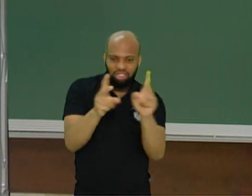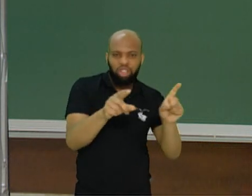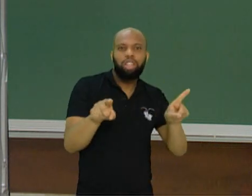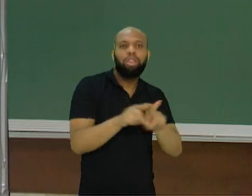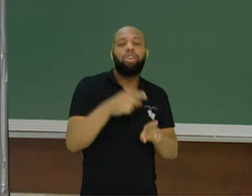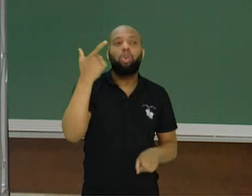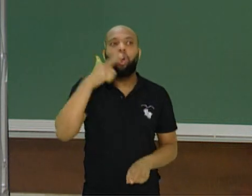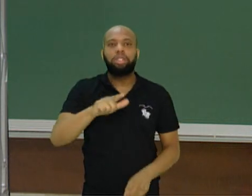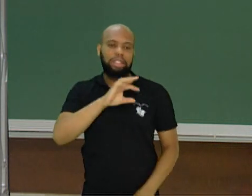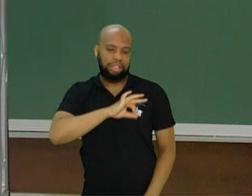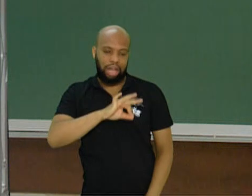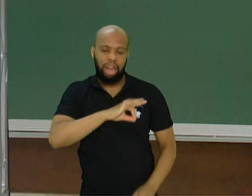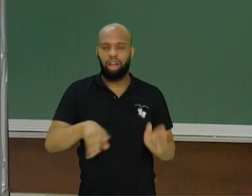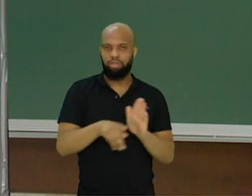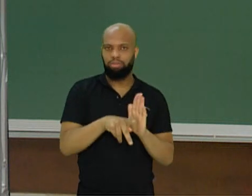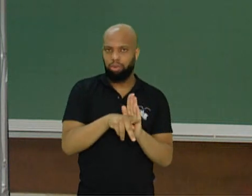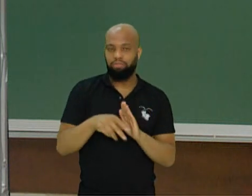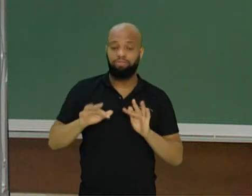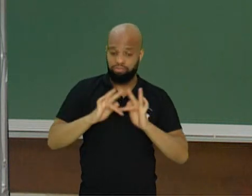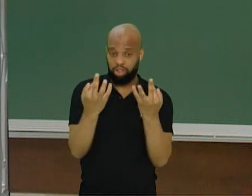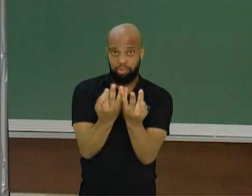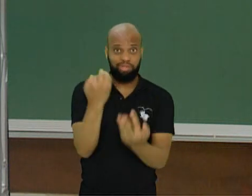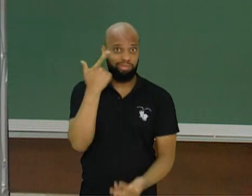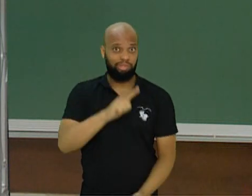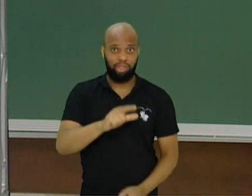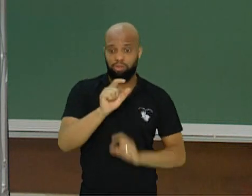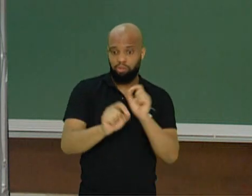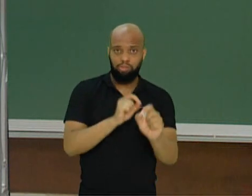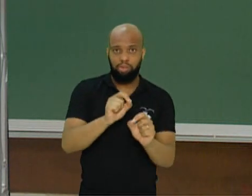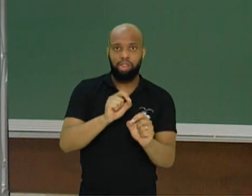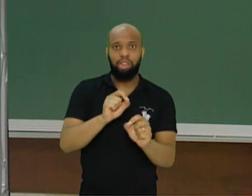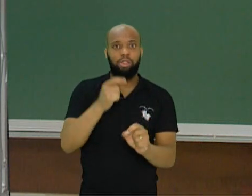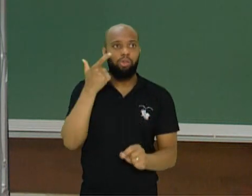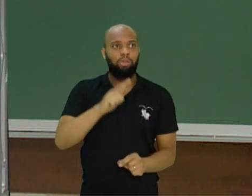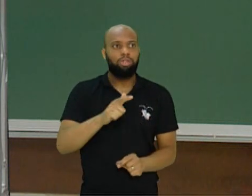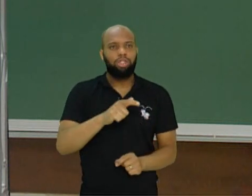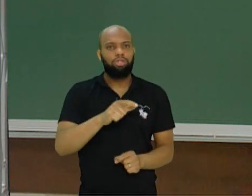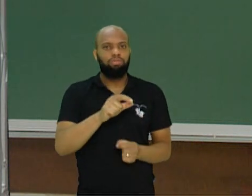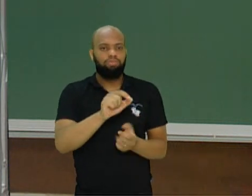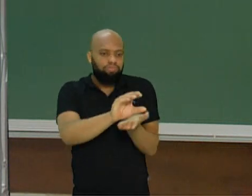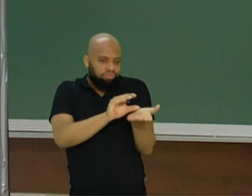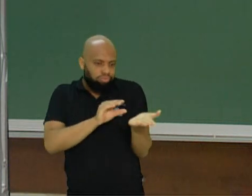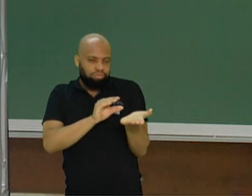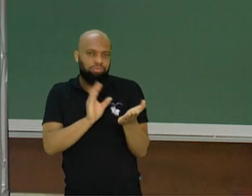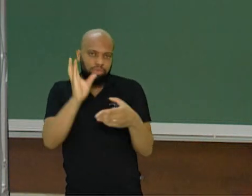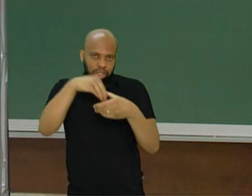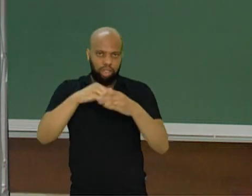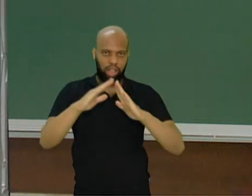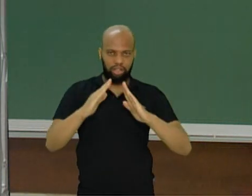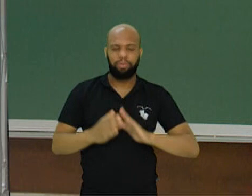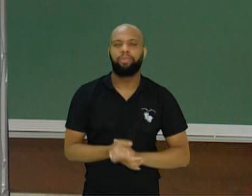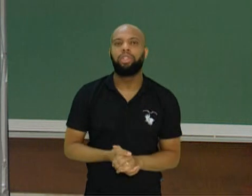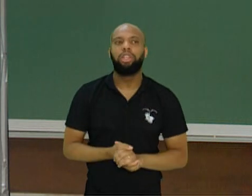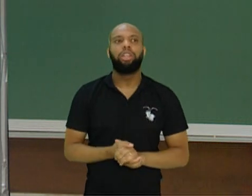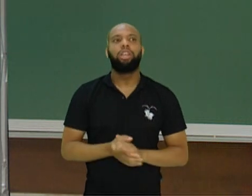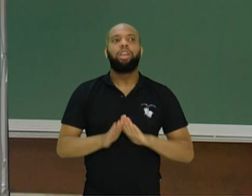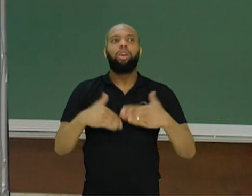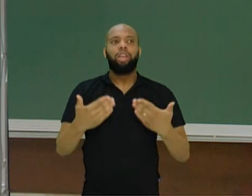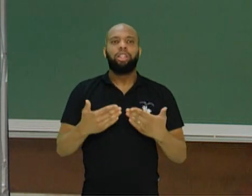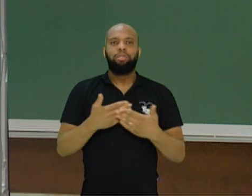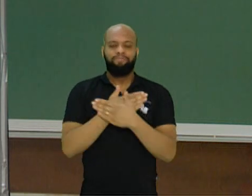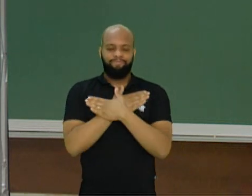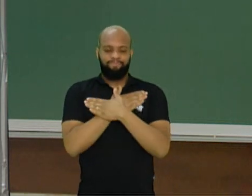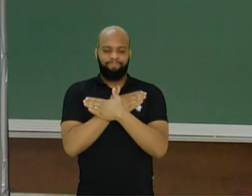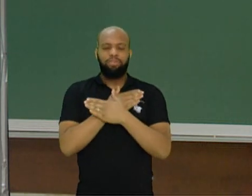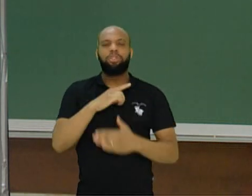gerar renda para sua família, né, para trazer um pouco de dinheiro para dentro de casa. Então, o desemprego,